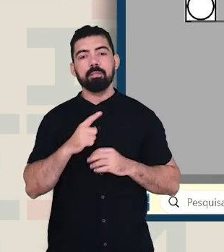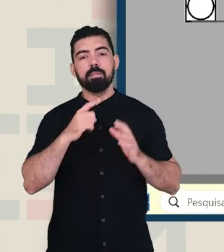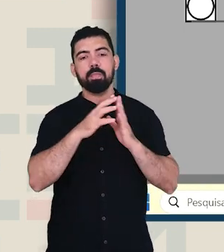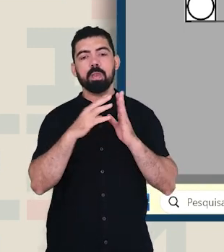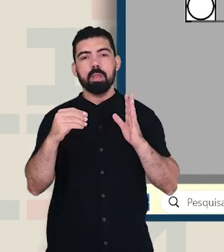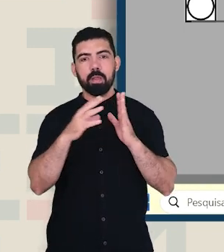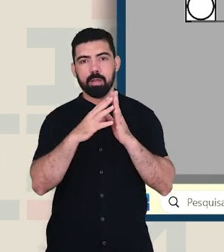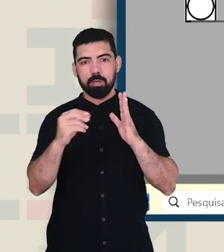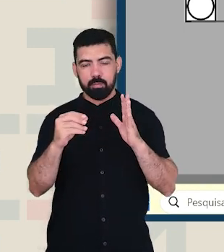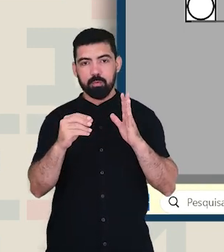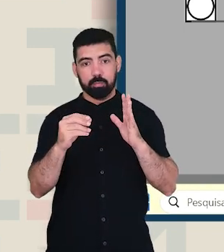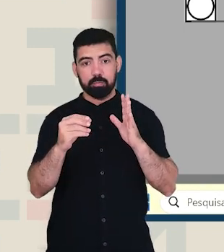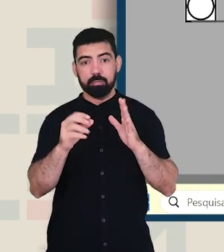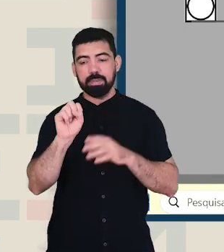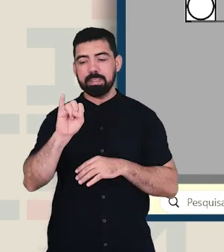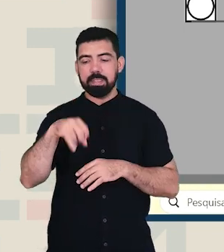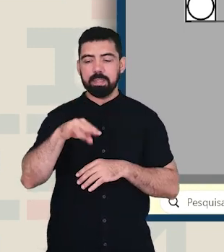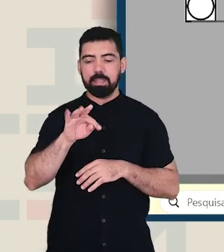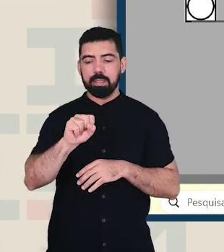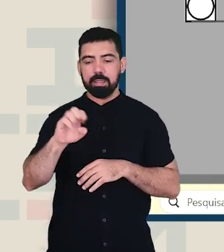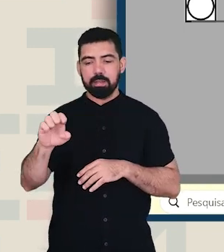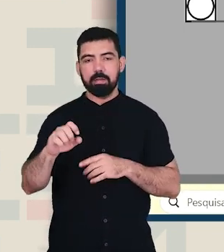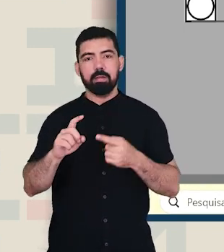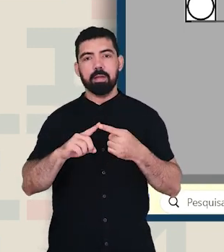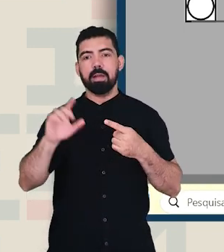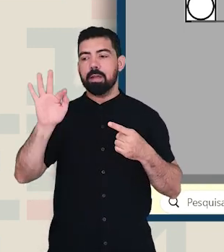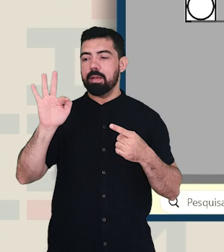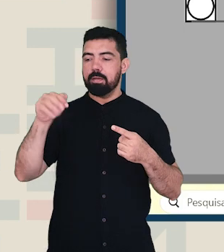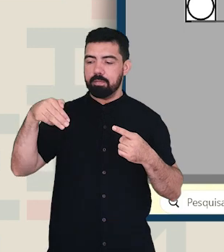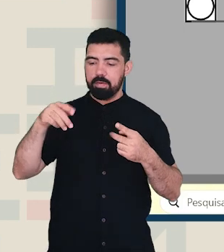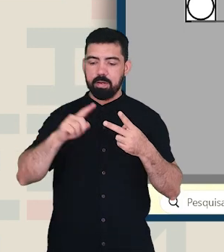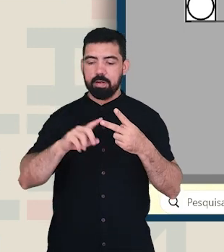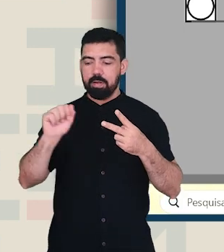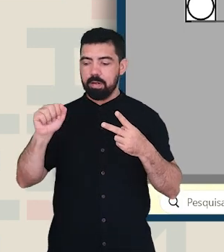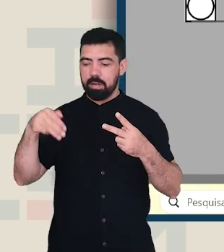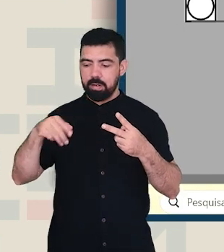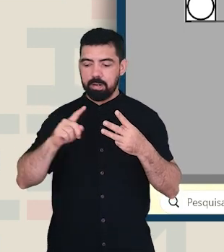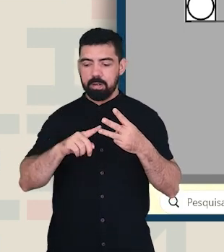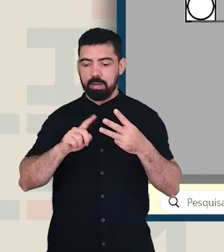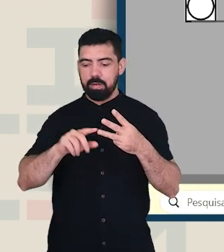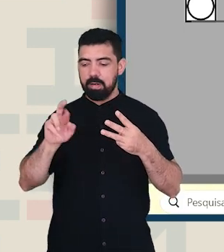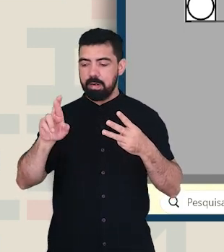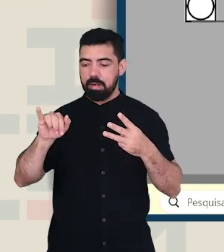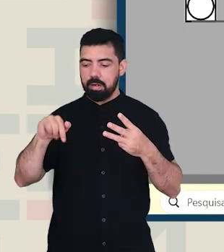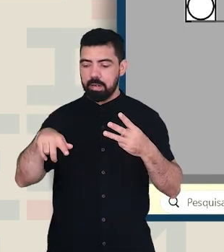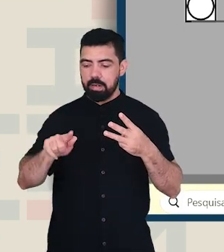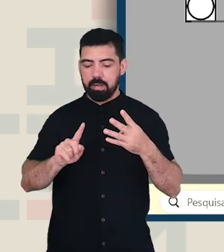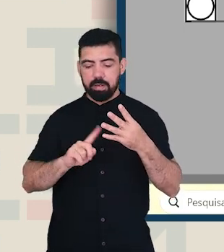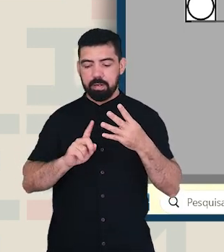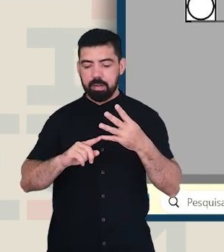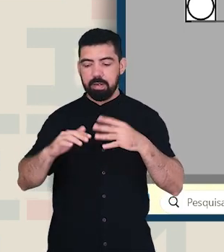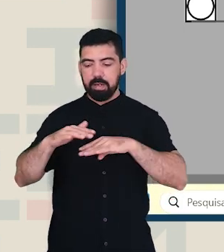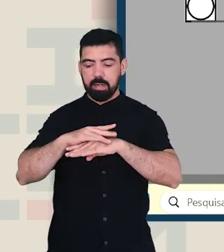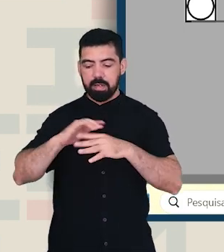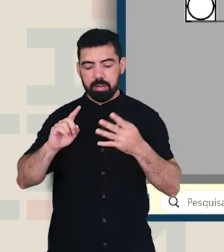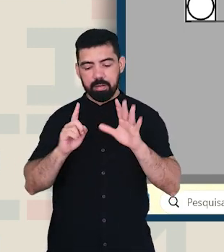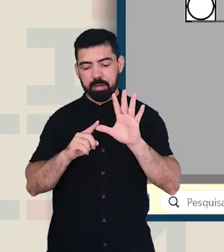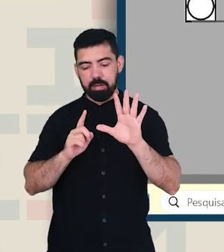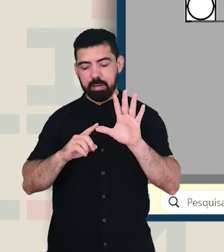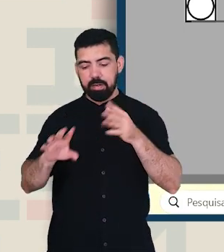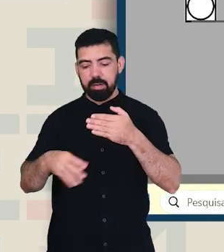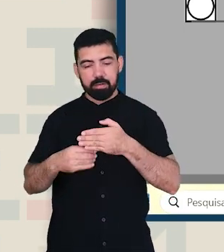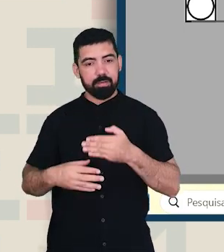de síntese, FM, AM, ring, granular e